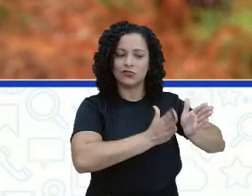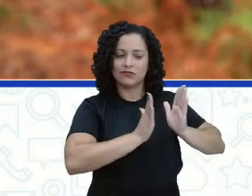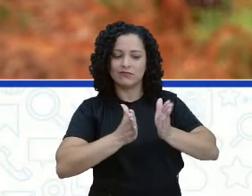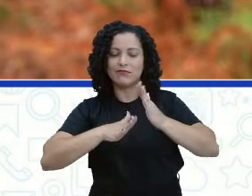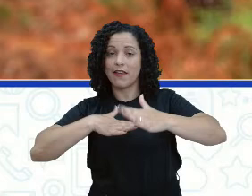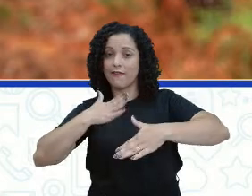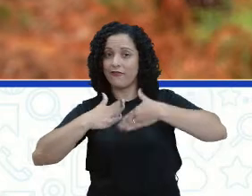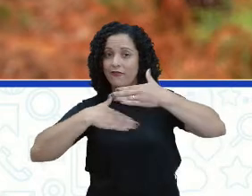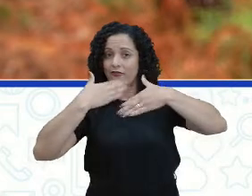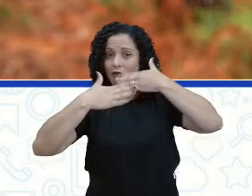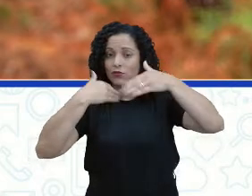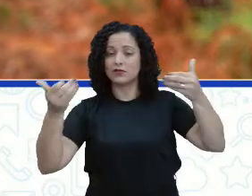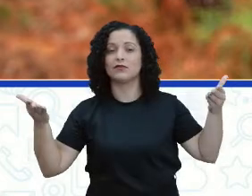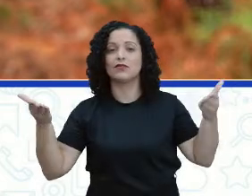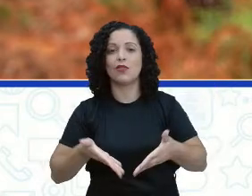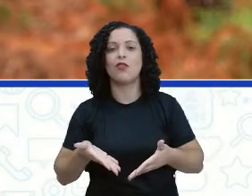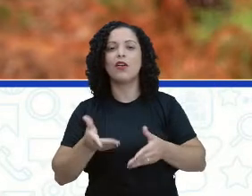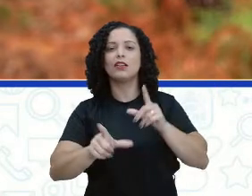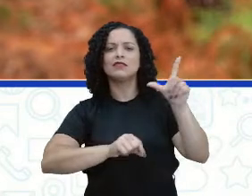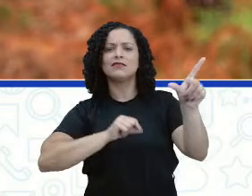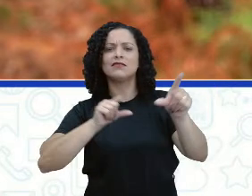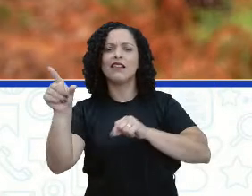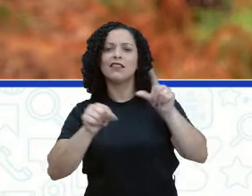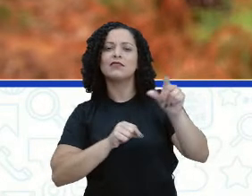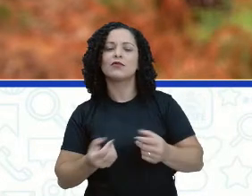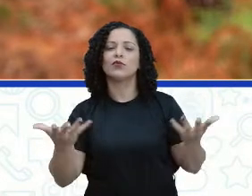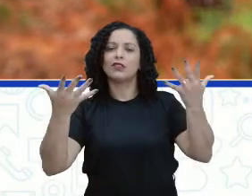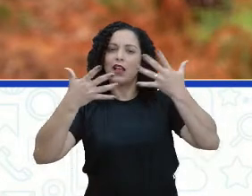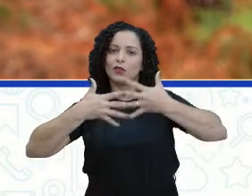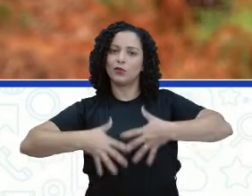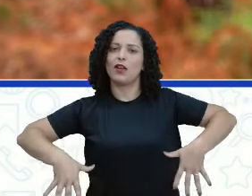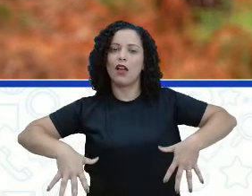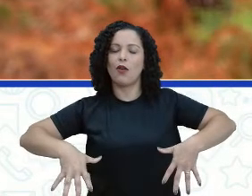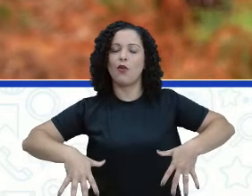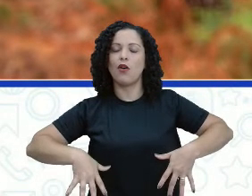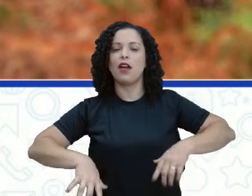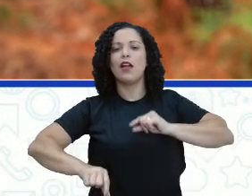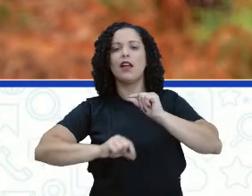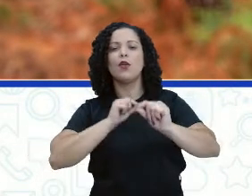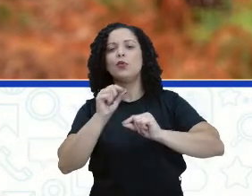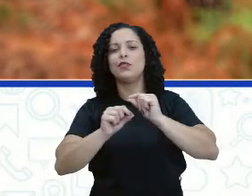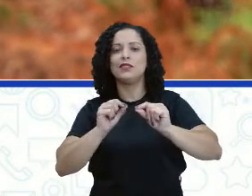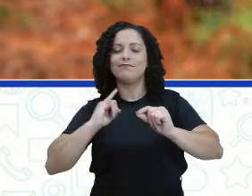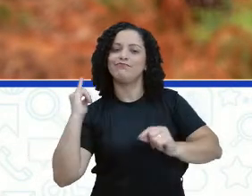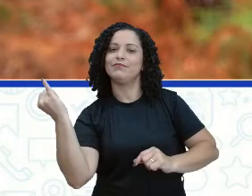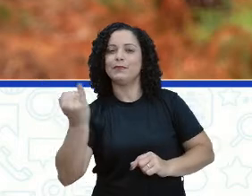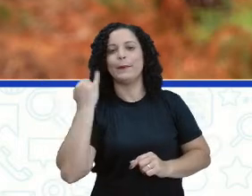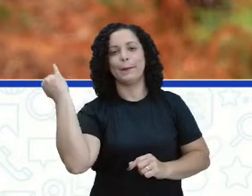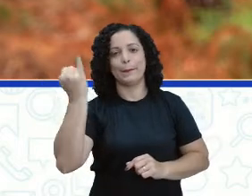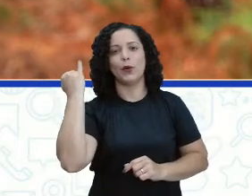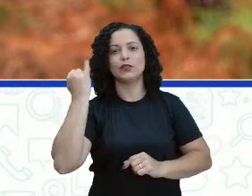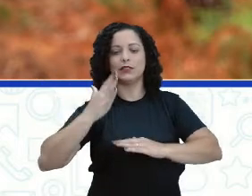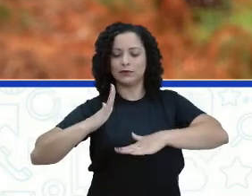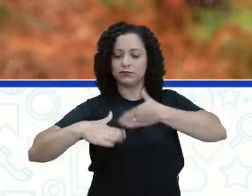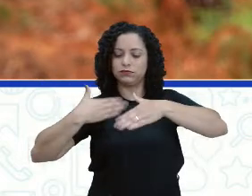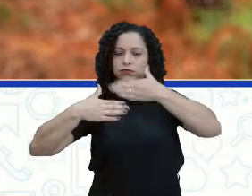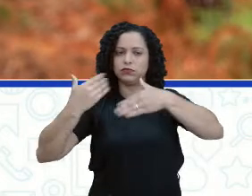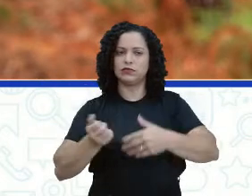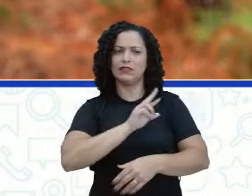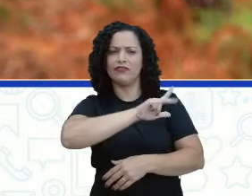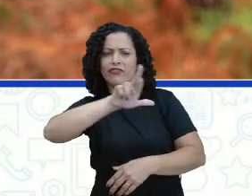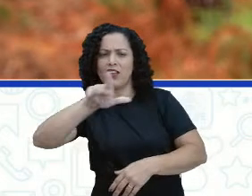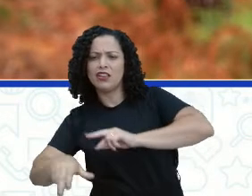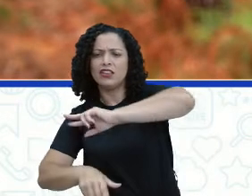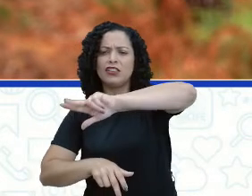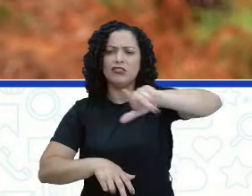agora a gente vai falar de seleção natural. Então, a seleção natural é um mecanismo para a evolução. Como as espécies podem evoluir, ou